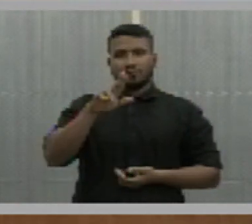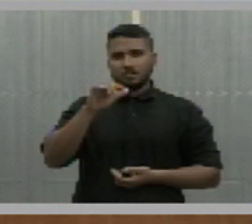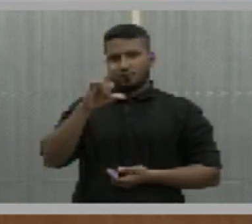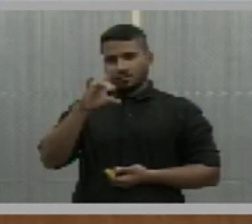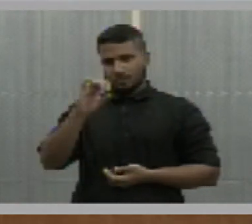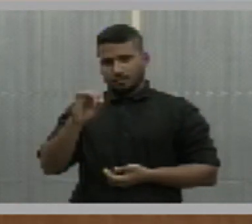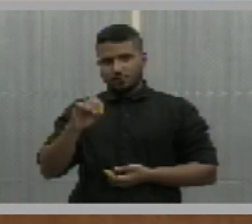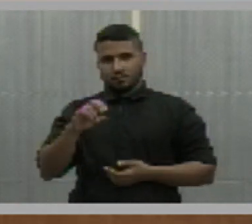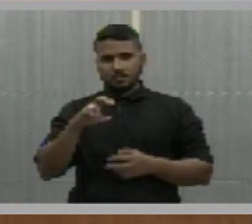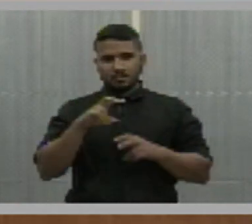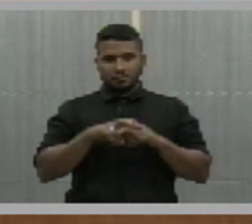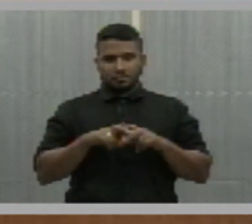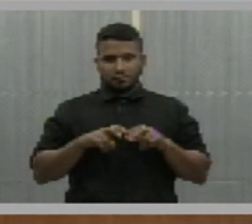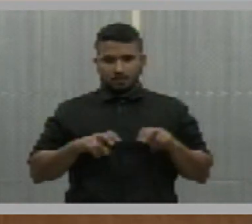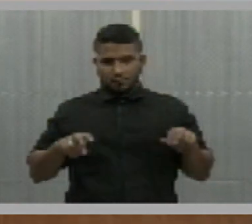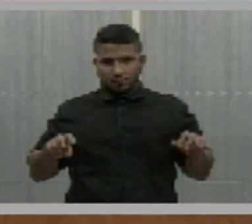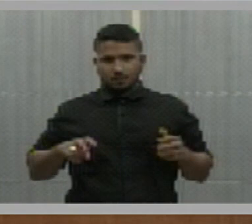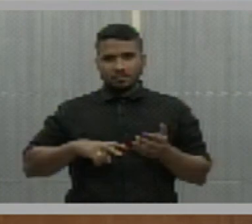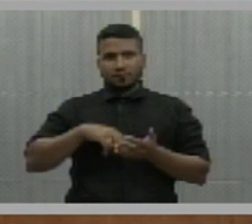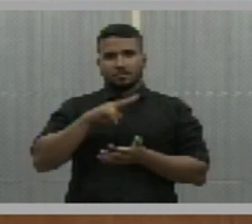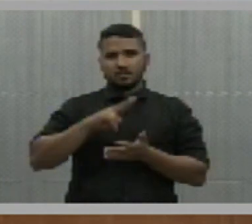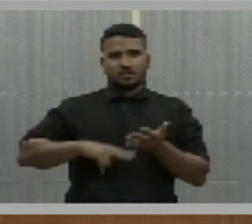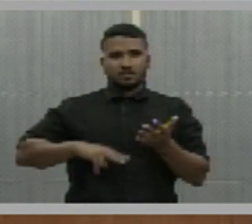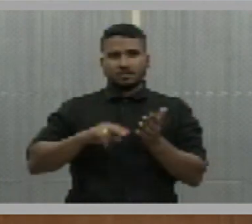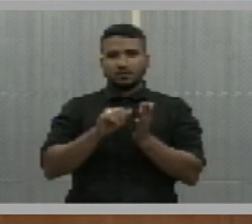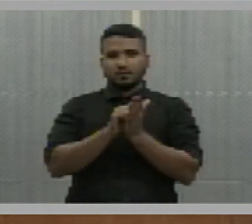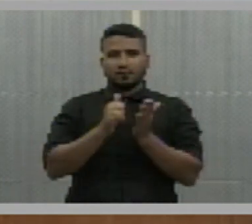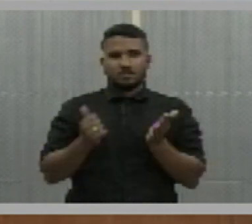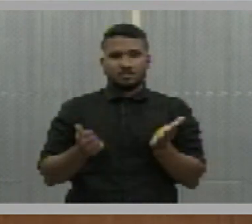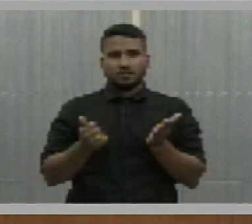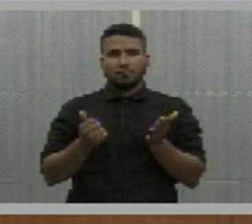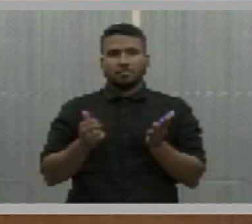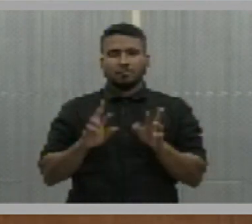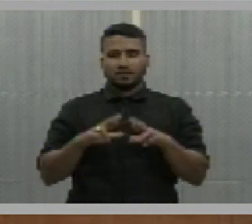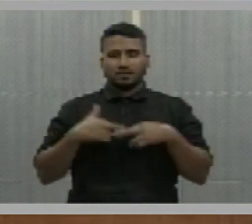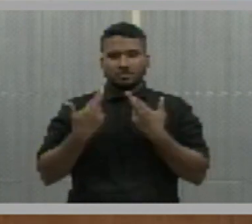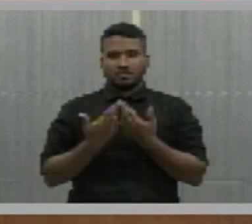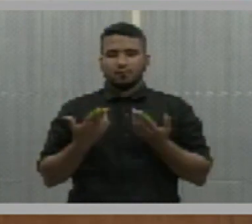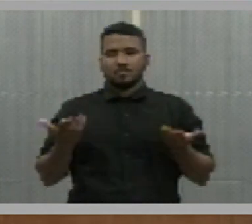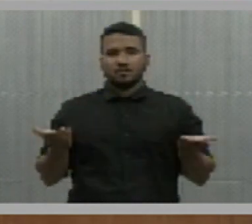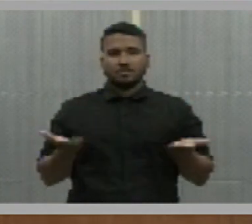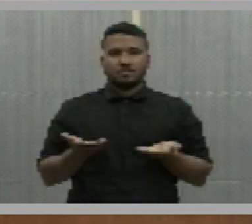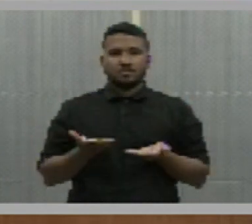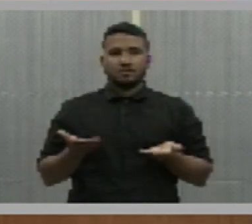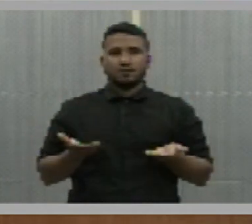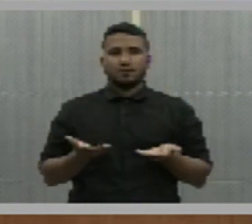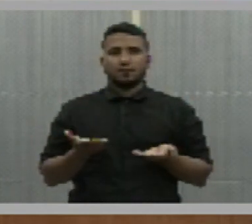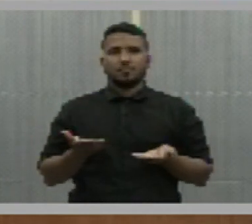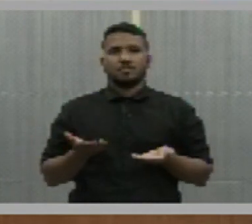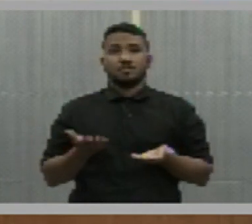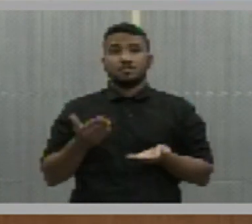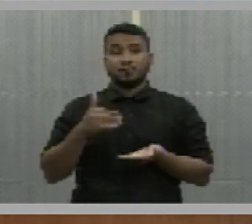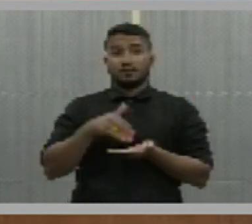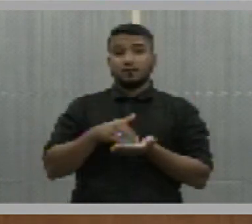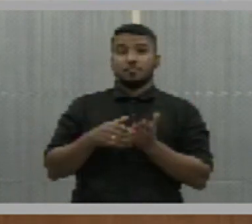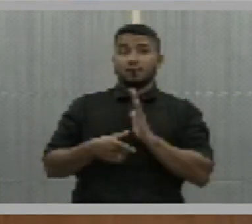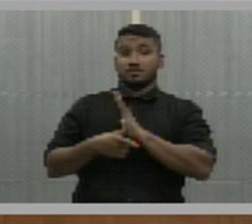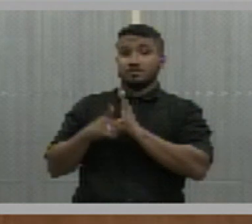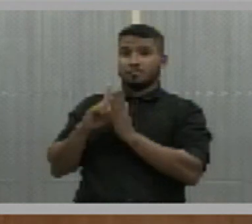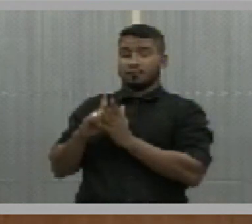fazer parte da mesa e fazer a devida leitura da ata da última